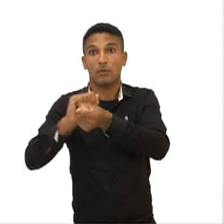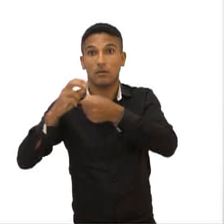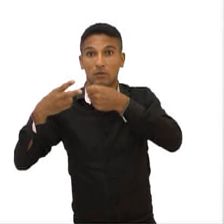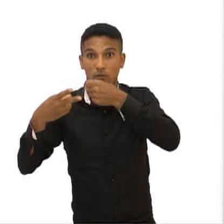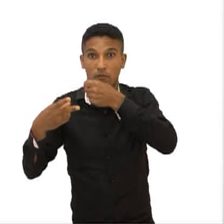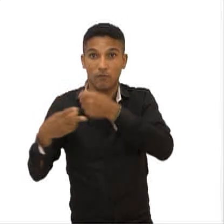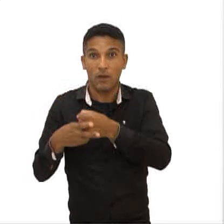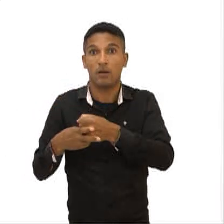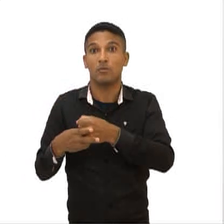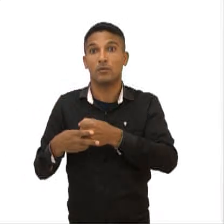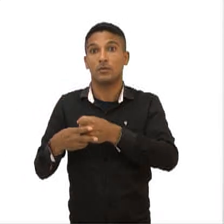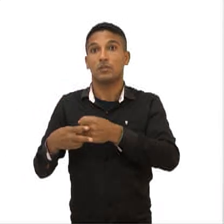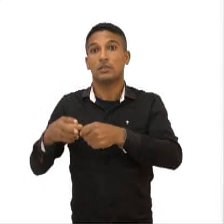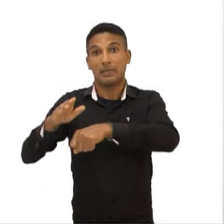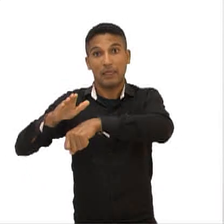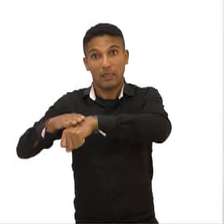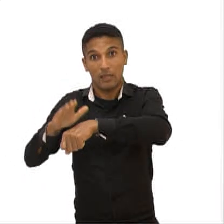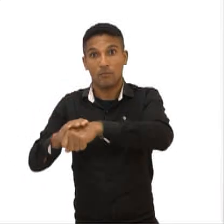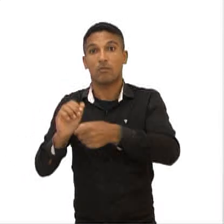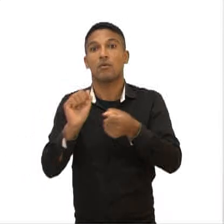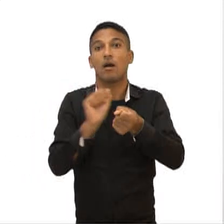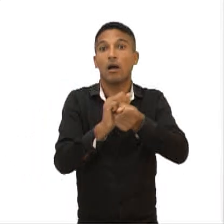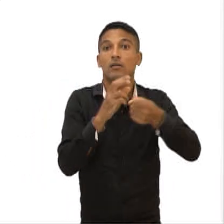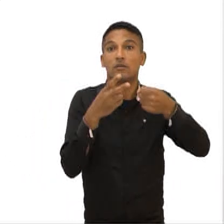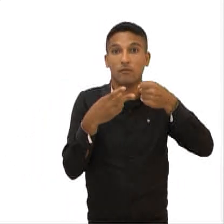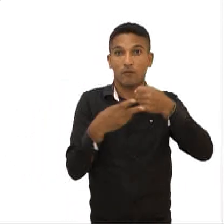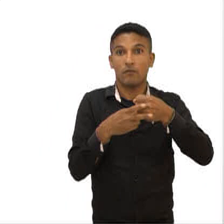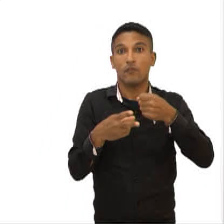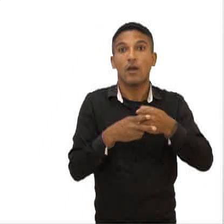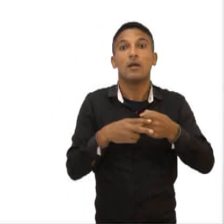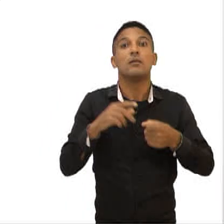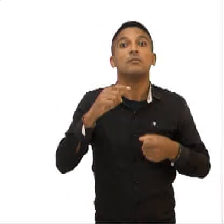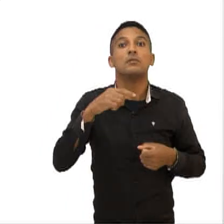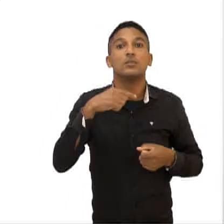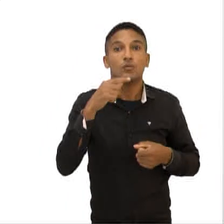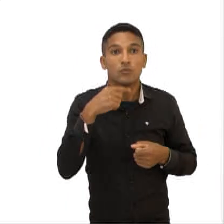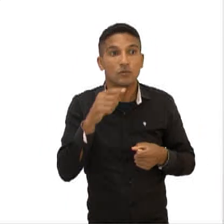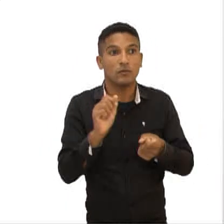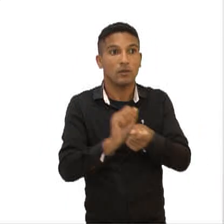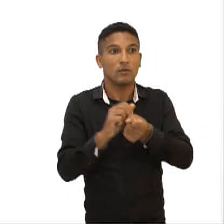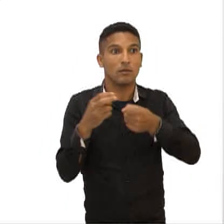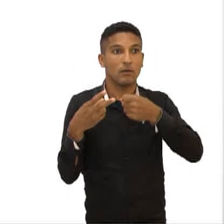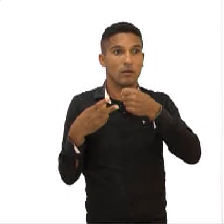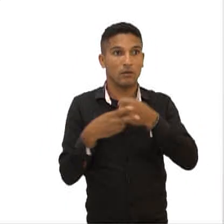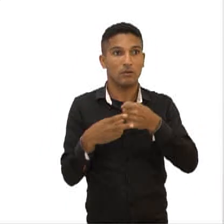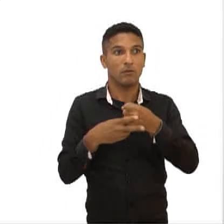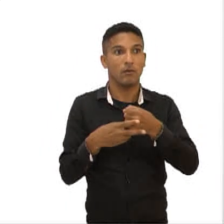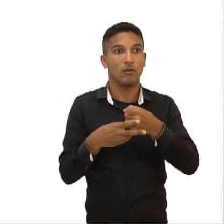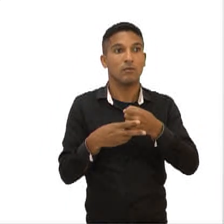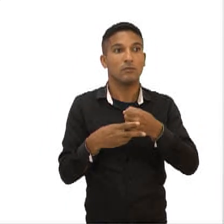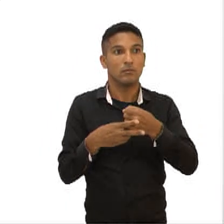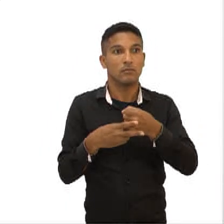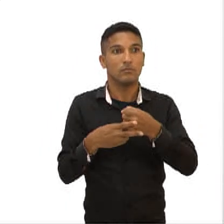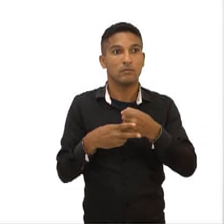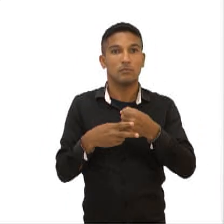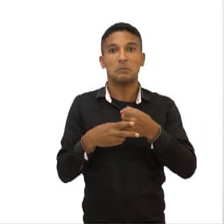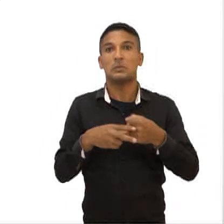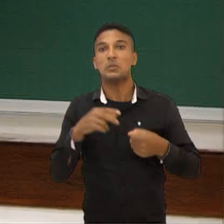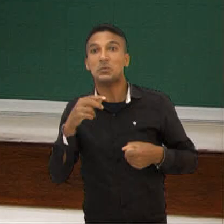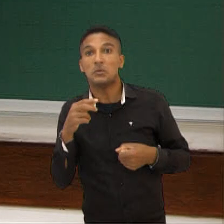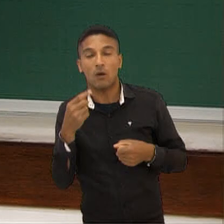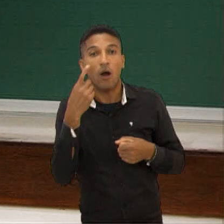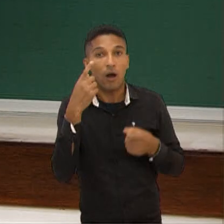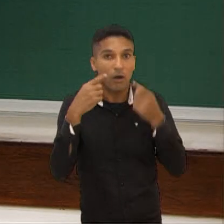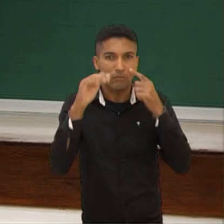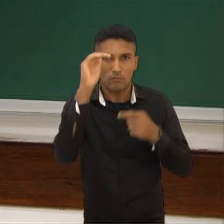de afirmação, de negação, de dúvida, de inclusão e também de exclusão, né? Basicamente são